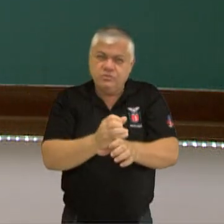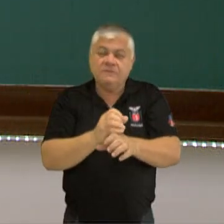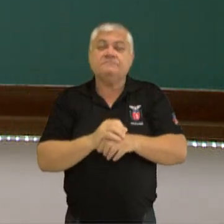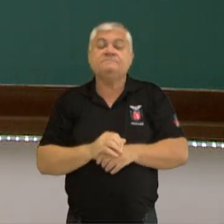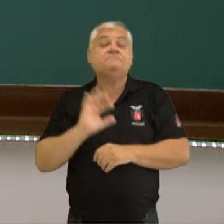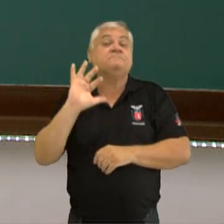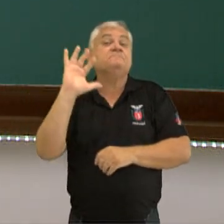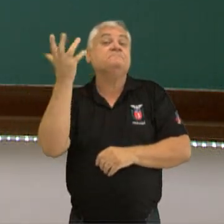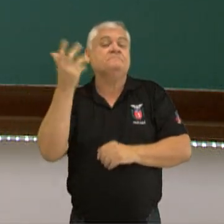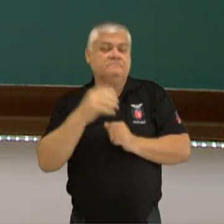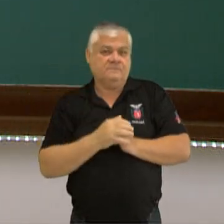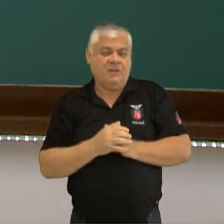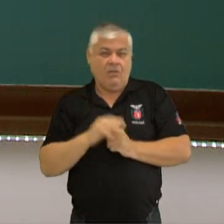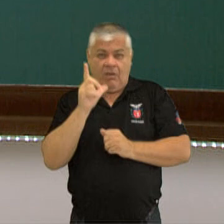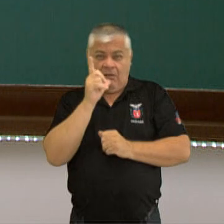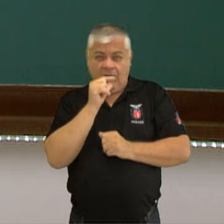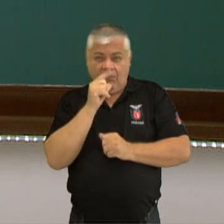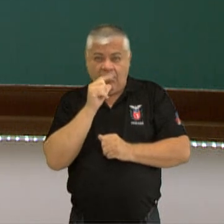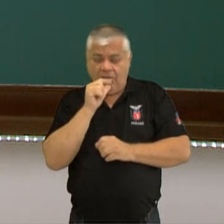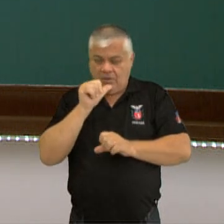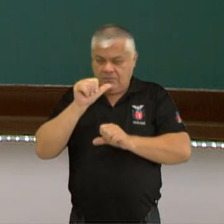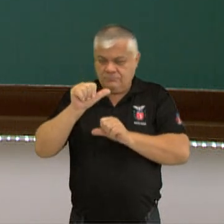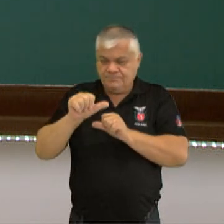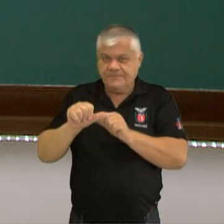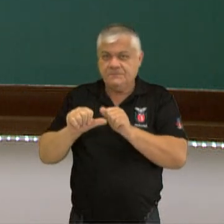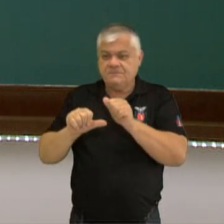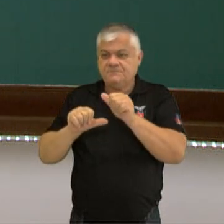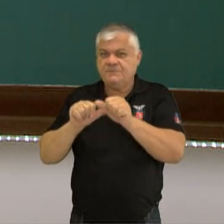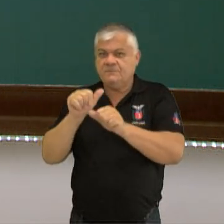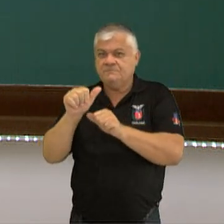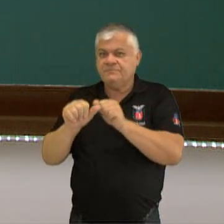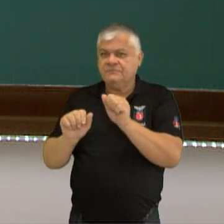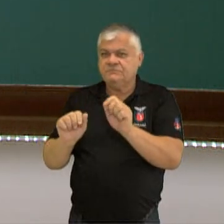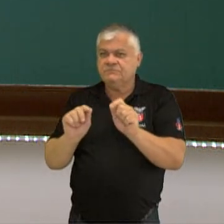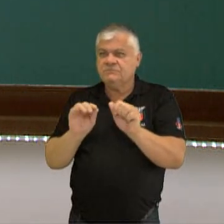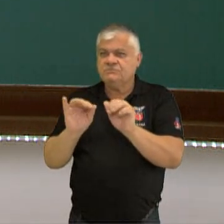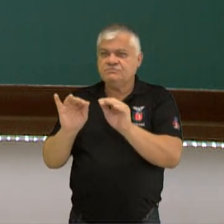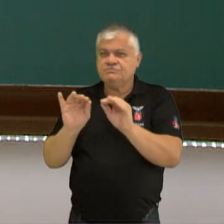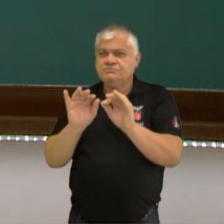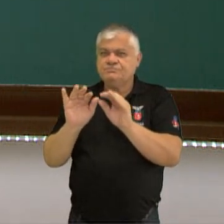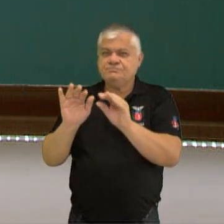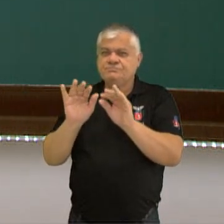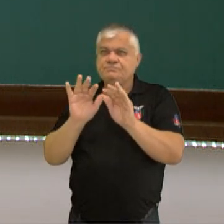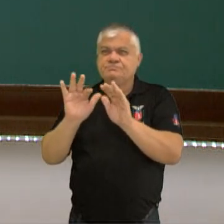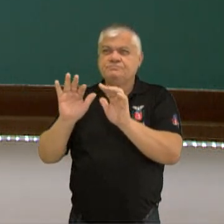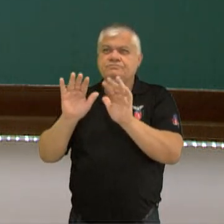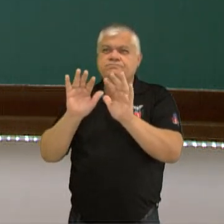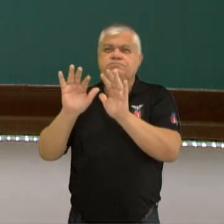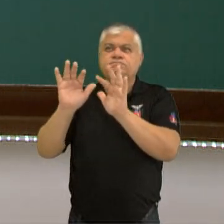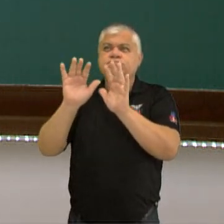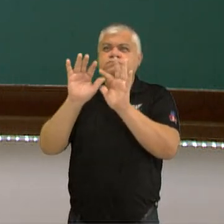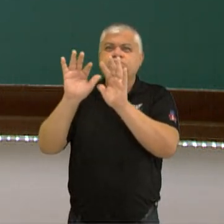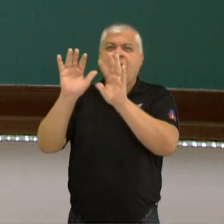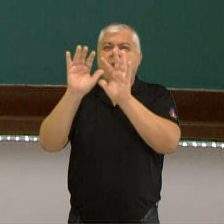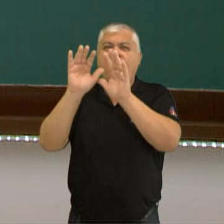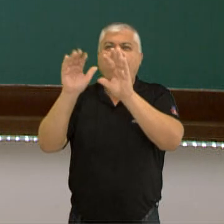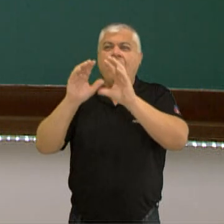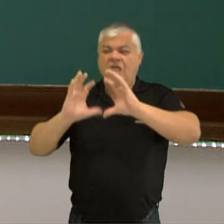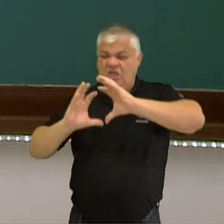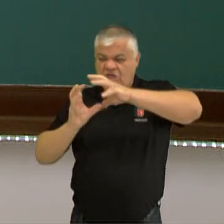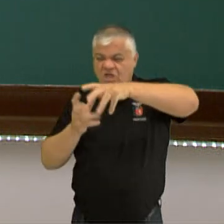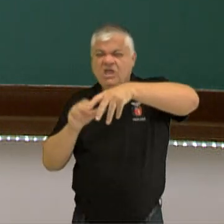Conforme essa água ia em estado de vapor, lentamente o nosso planeta foi o quê?